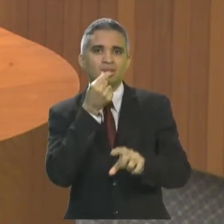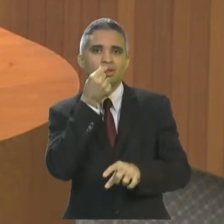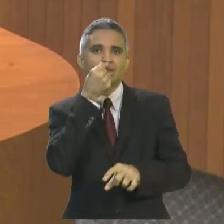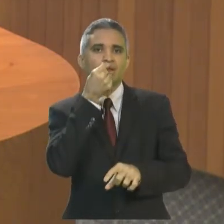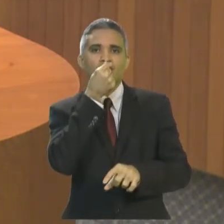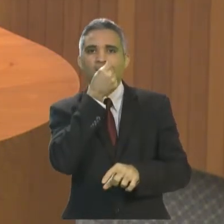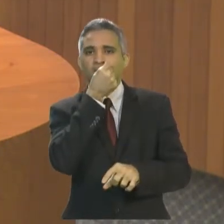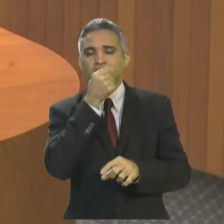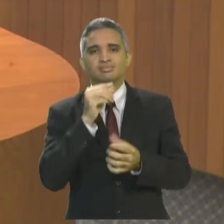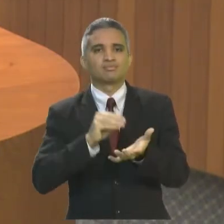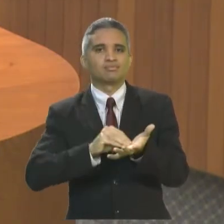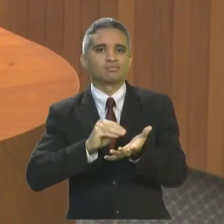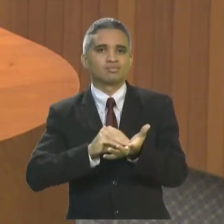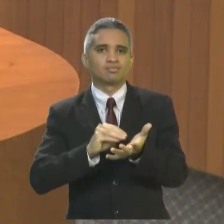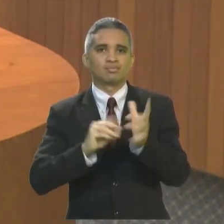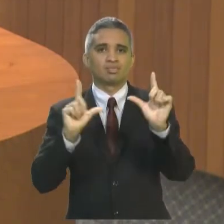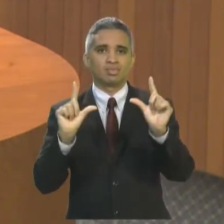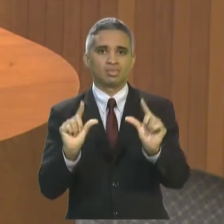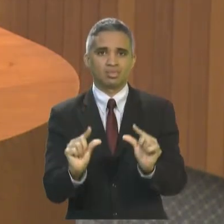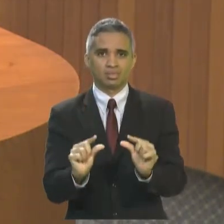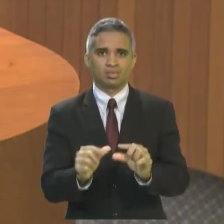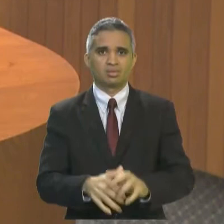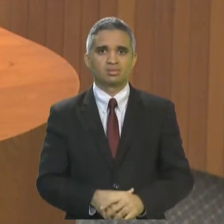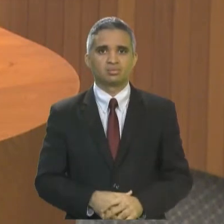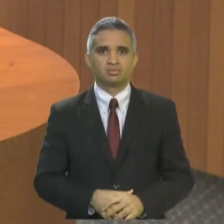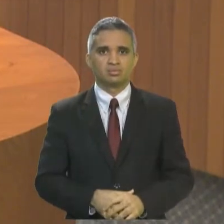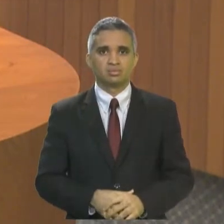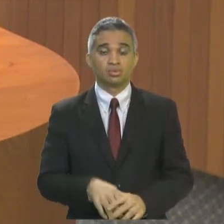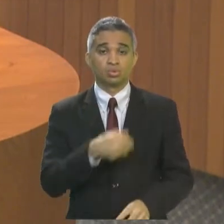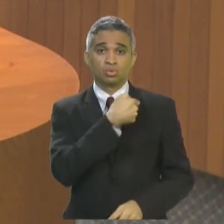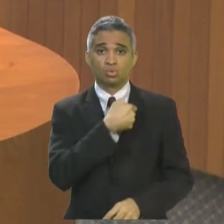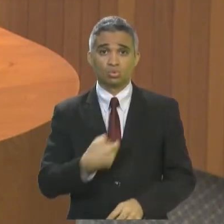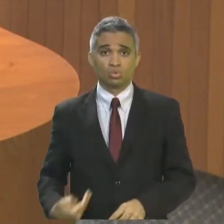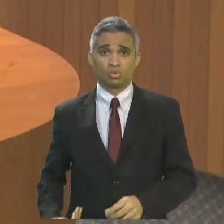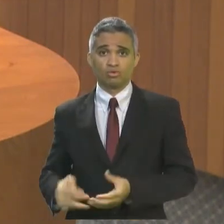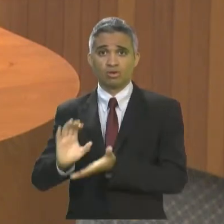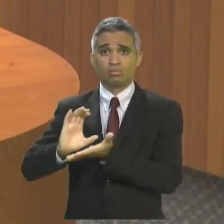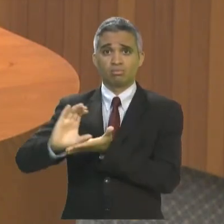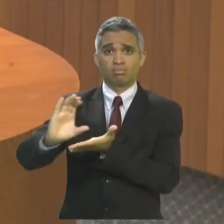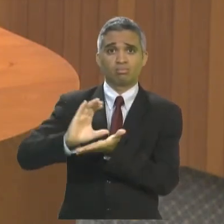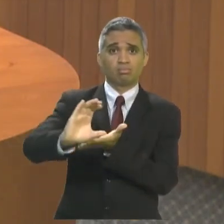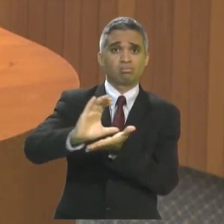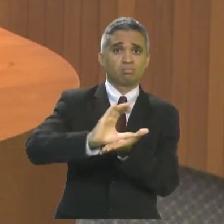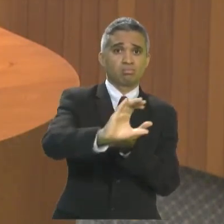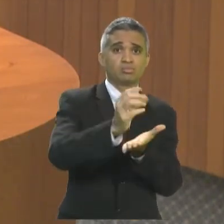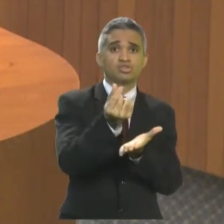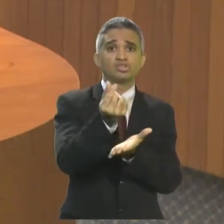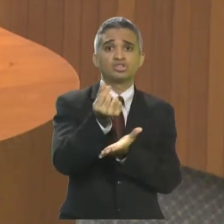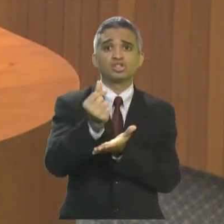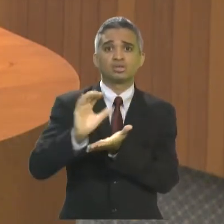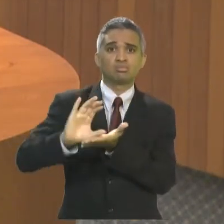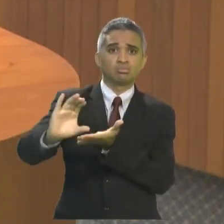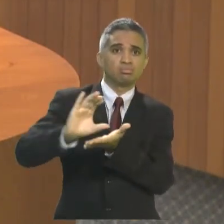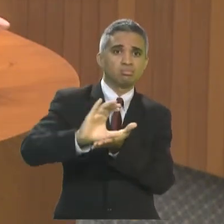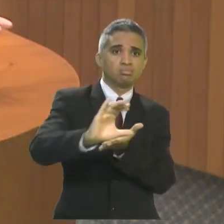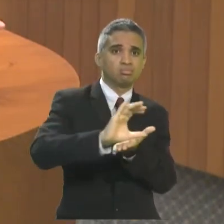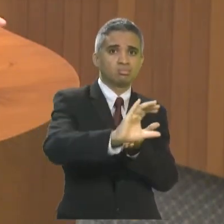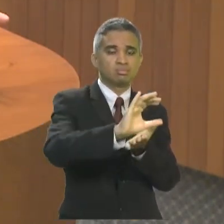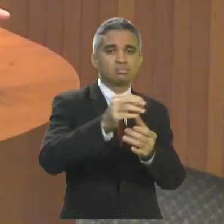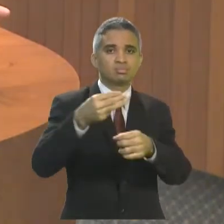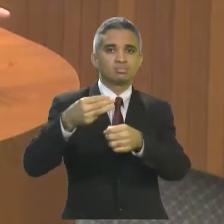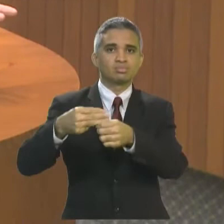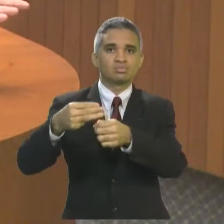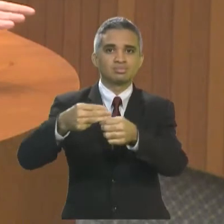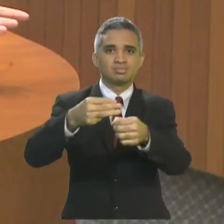dinheiro nessas prefeituras do Maranhão para tratar de Covid, para criar estrutura de Covid. E